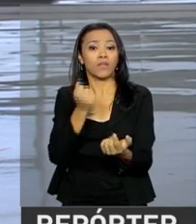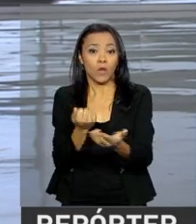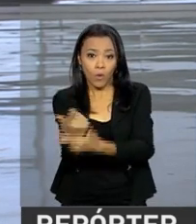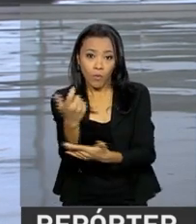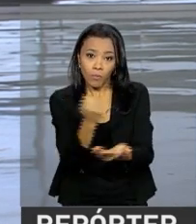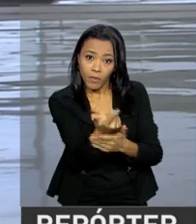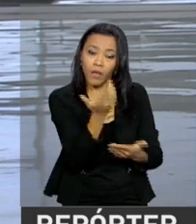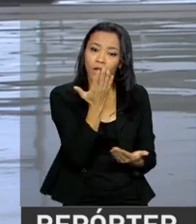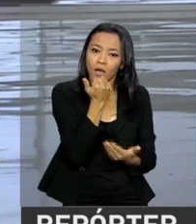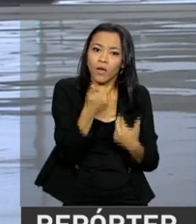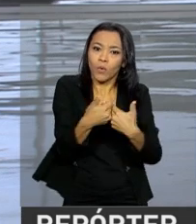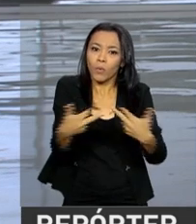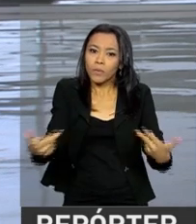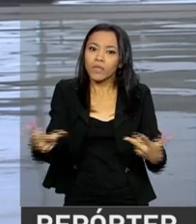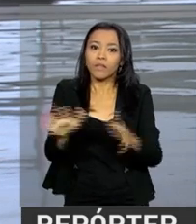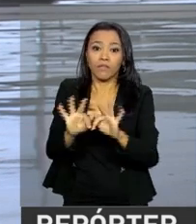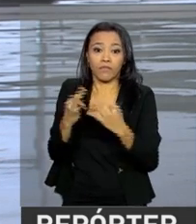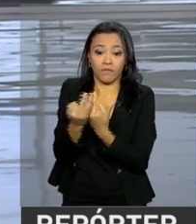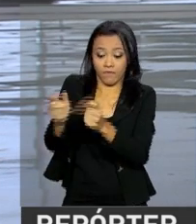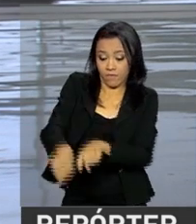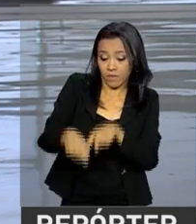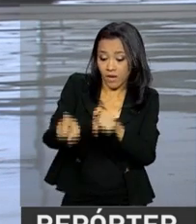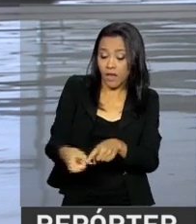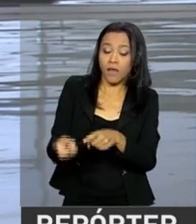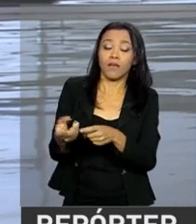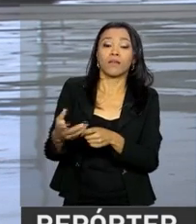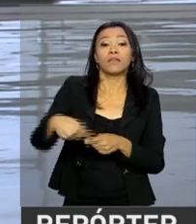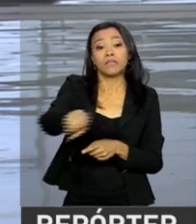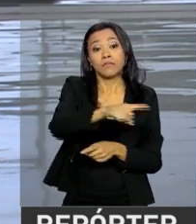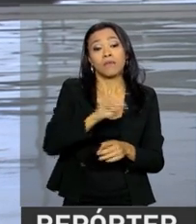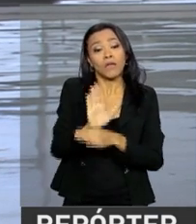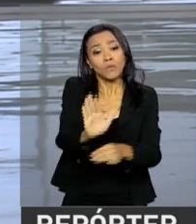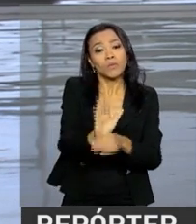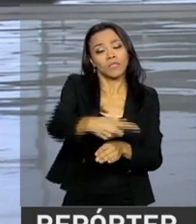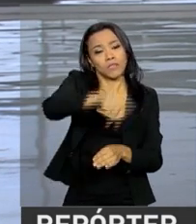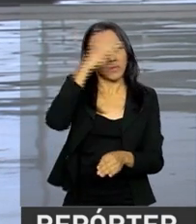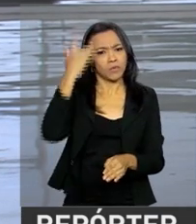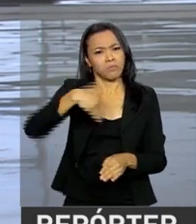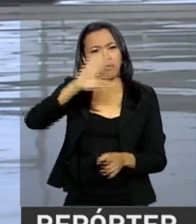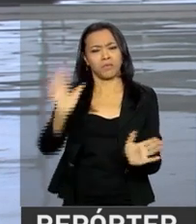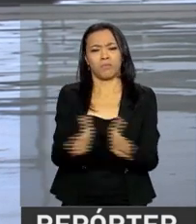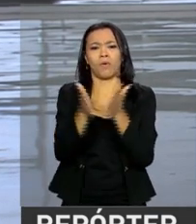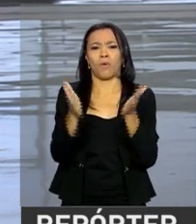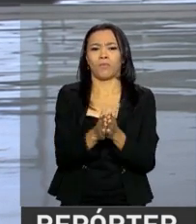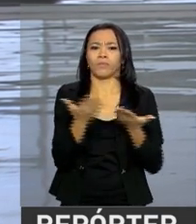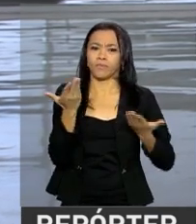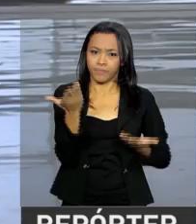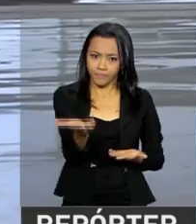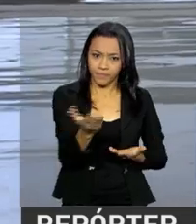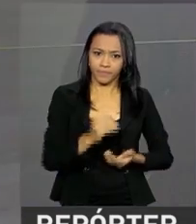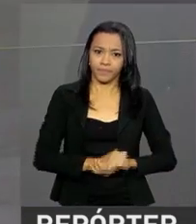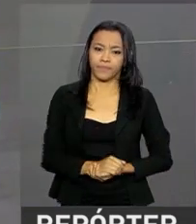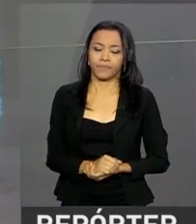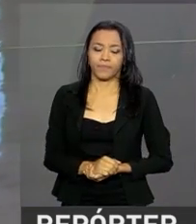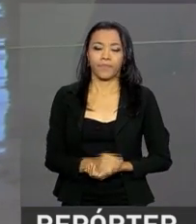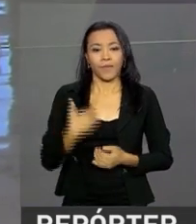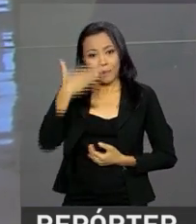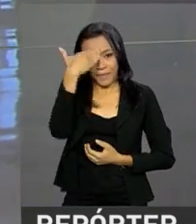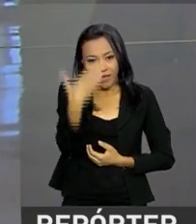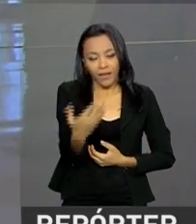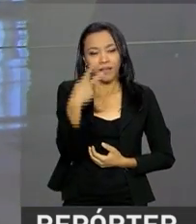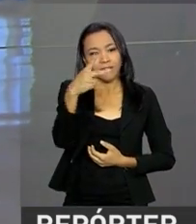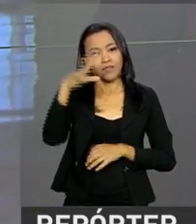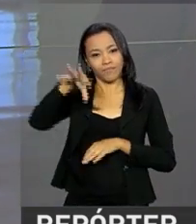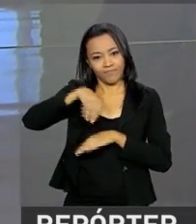Agricultura Familiar e a inclusão Rural produtiva das famílias mais pobres do país é com você Renata Obrigada Taísa